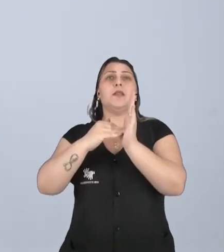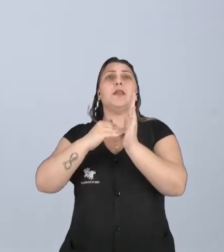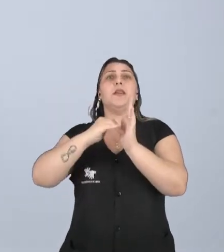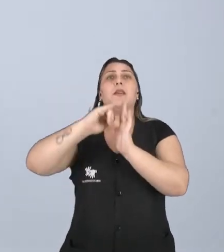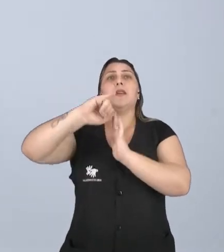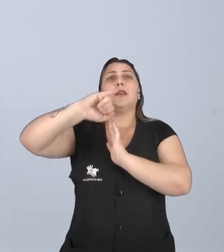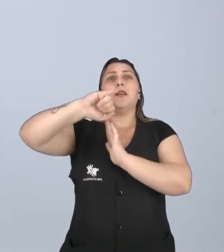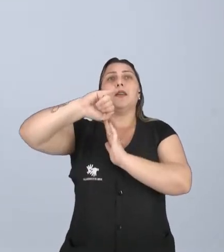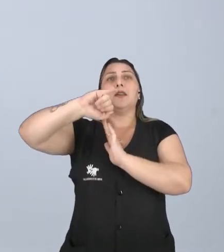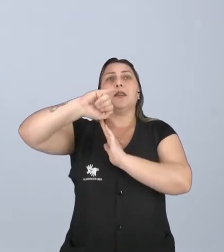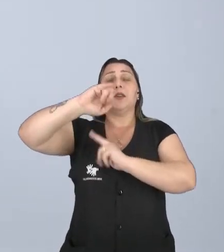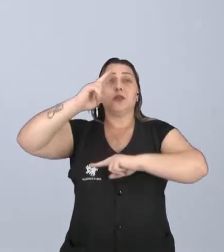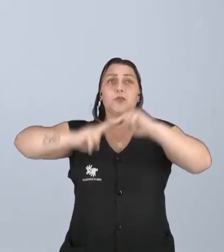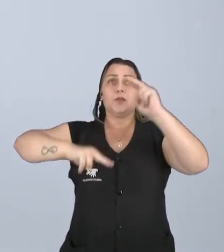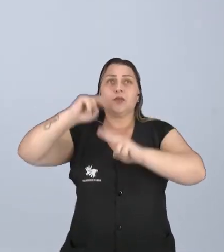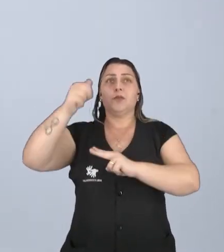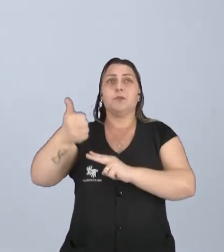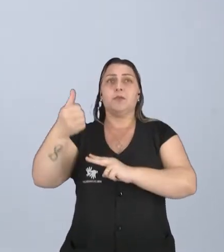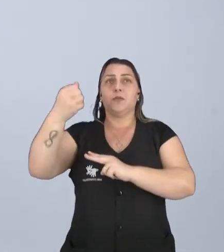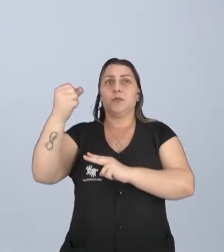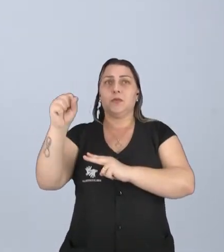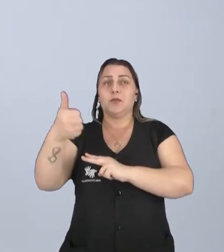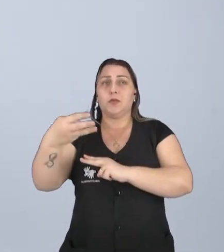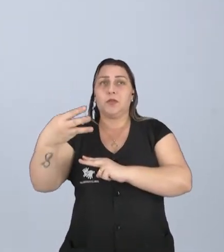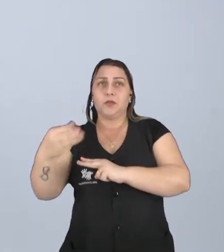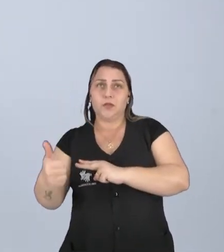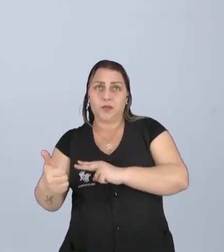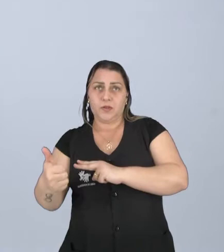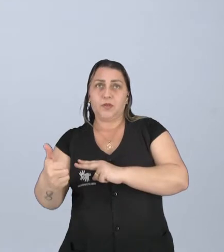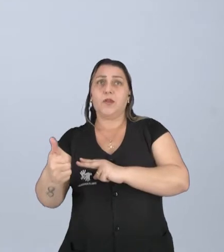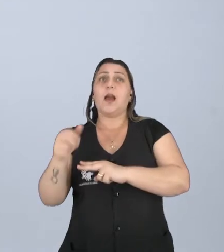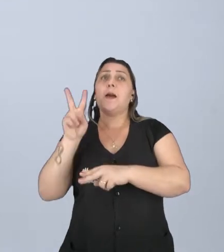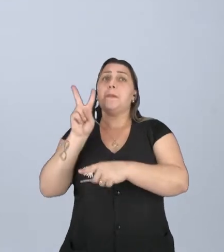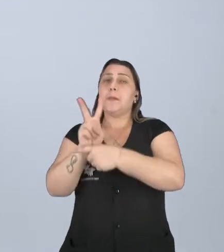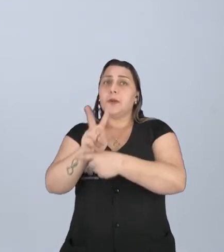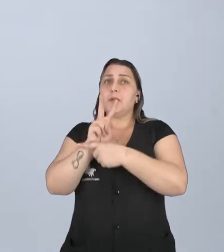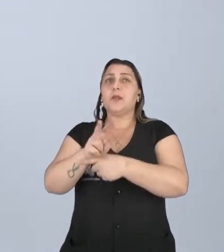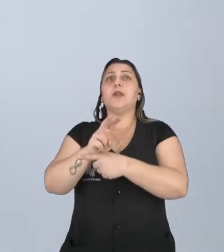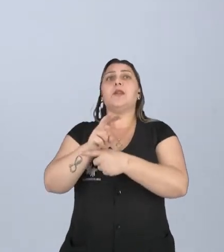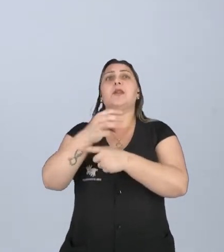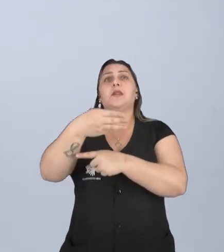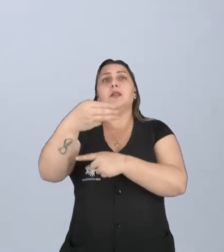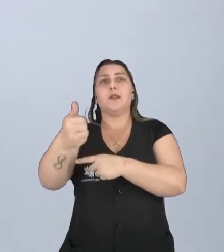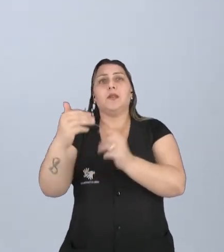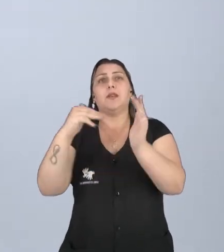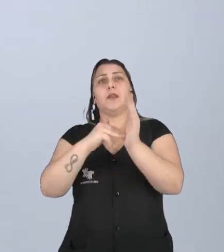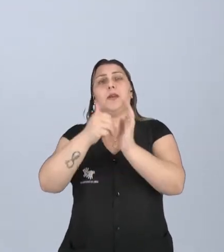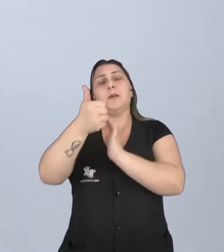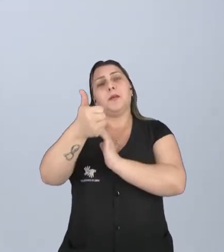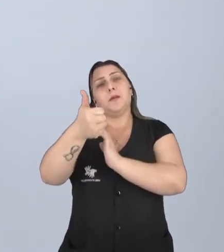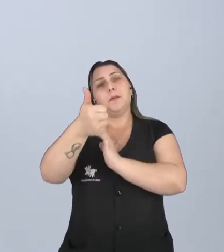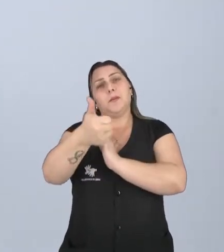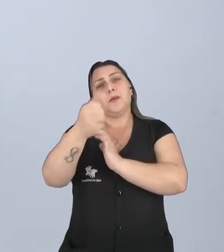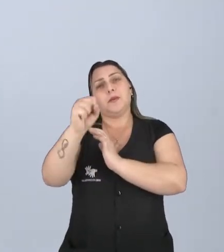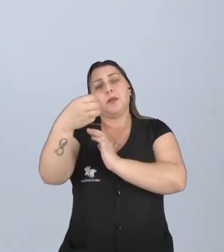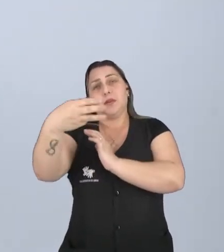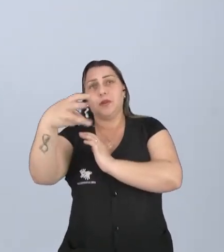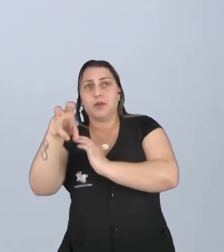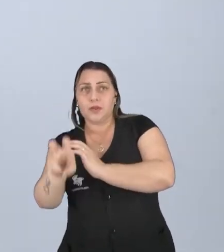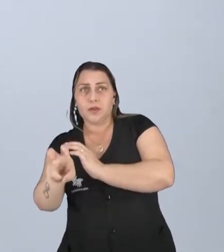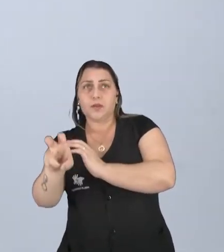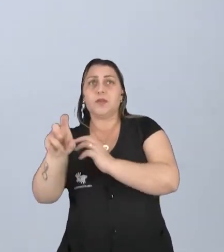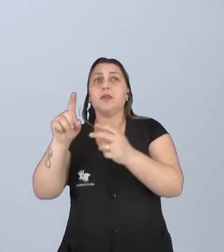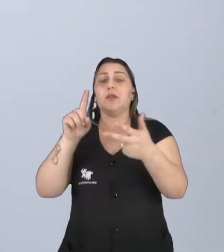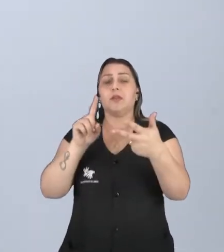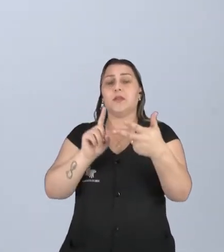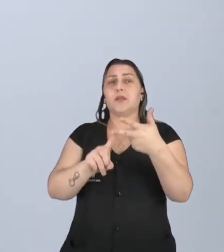de 1831. A regência trina permanente, de 31 a 35, 1831,